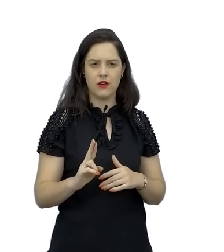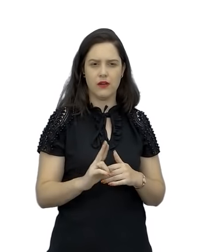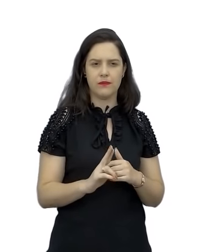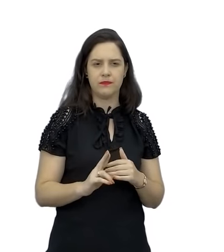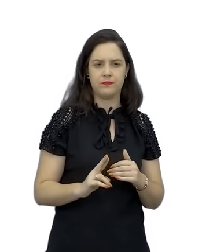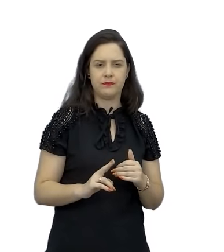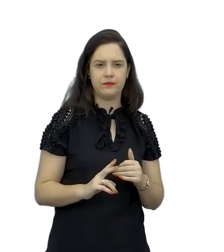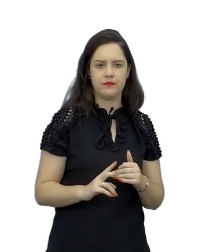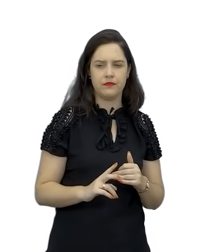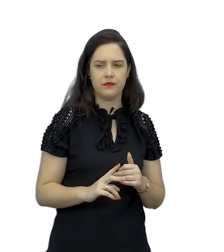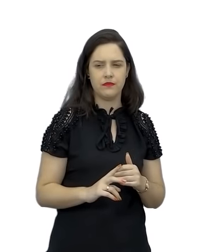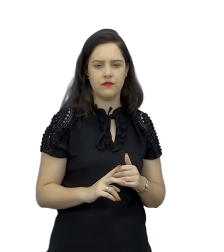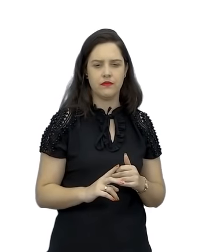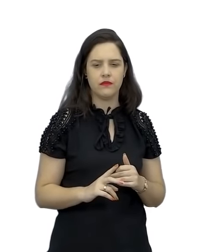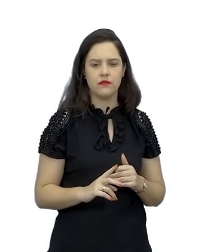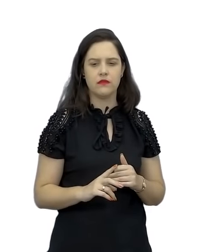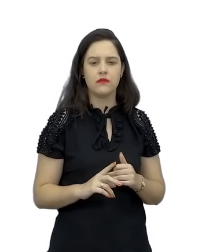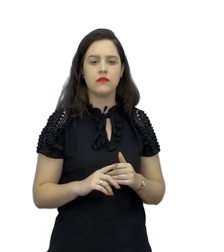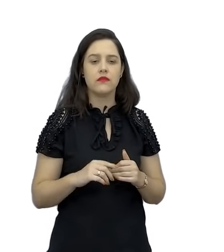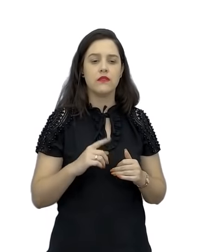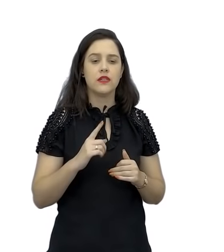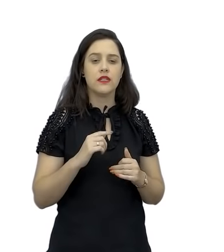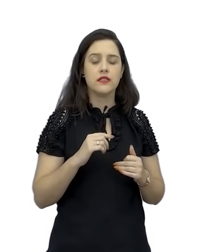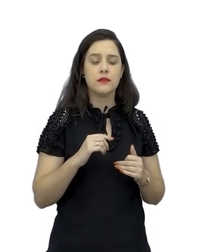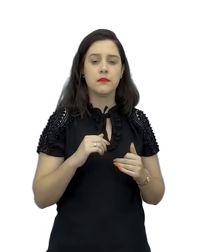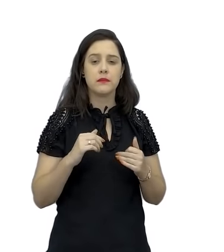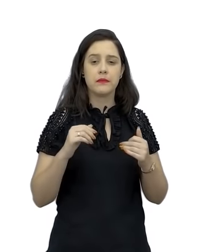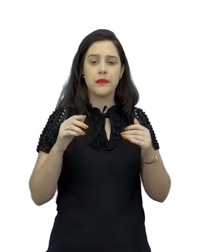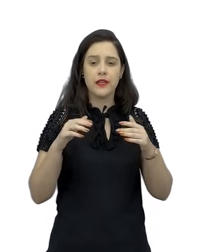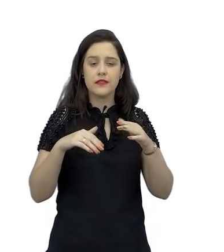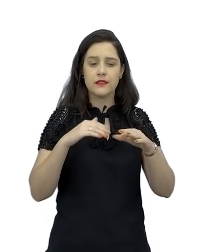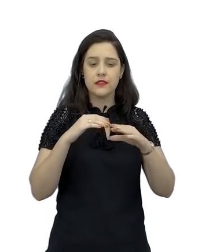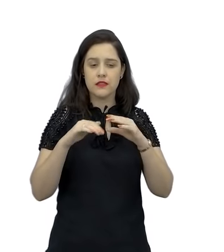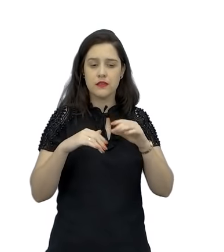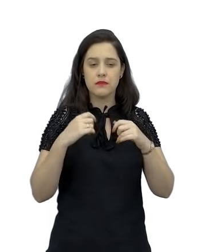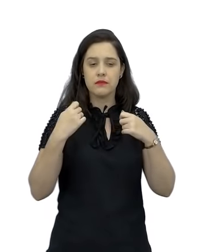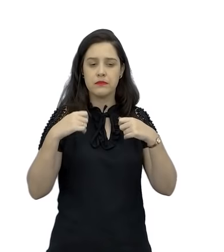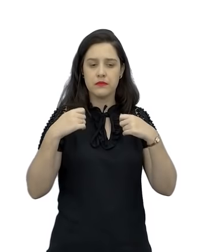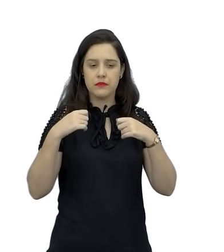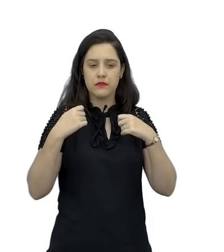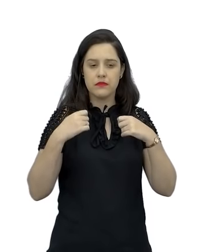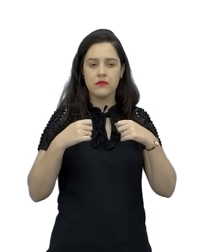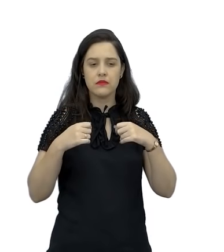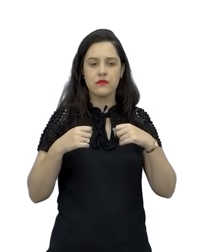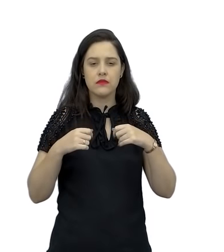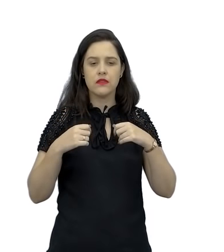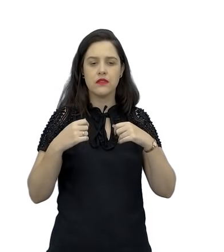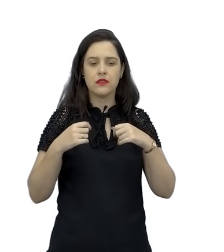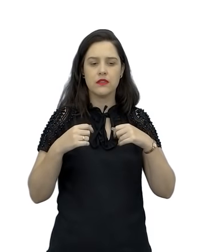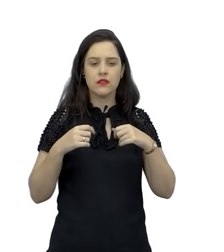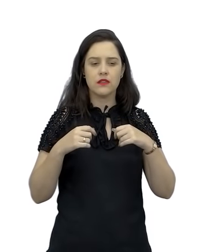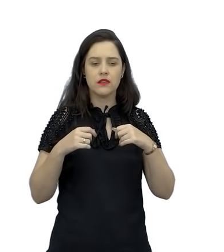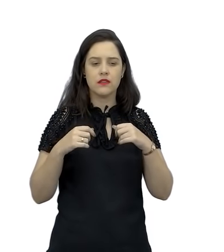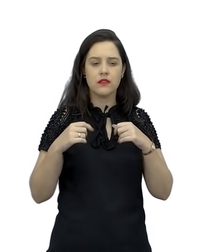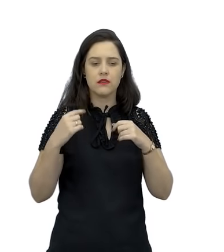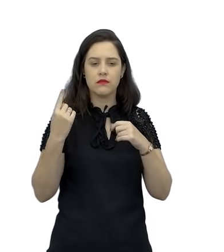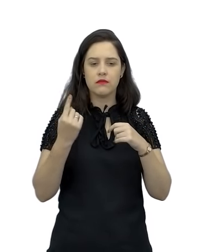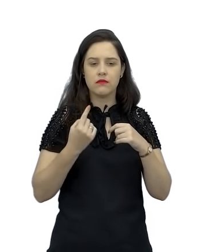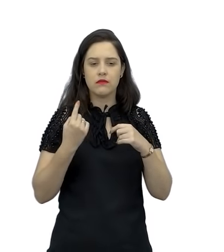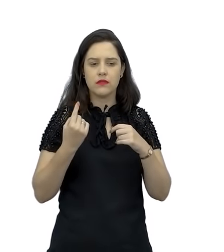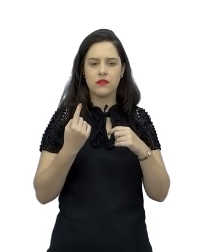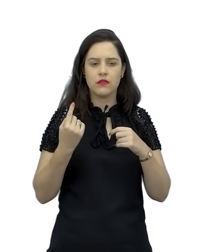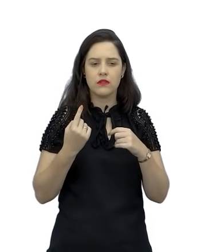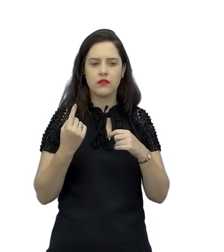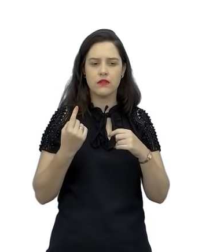para o estudante, né? Então façam esse movimento, experimentem, tá bom? A gente está convidando vocês a experimentarem. Eu já